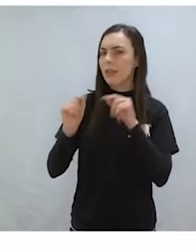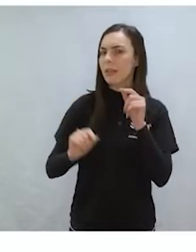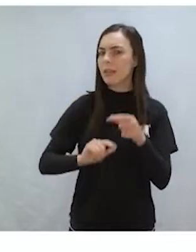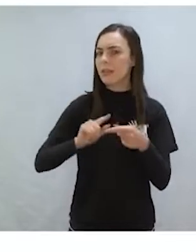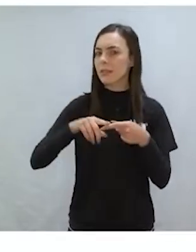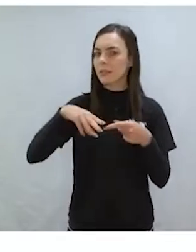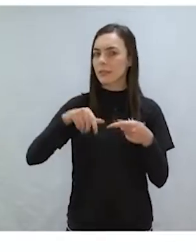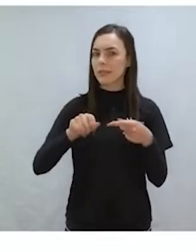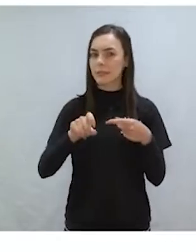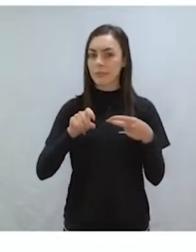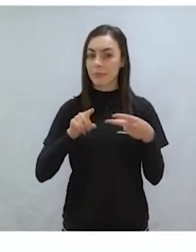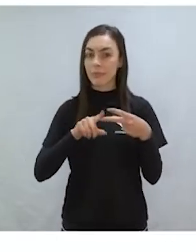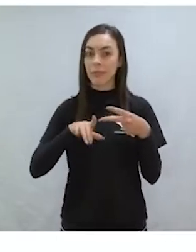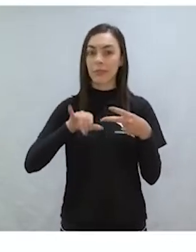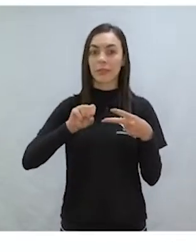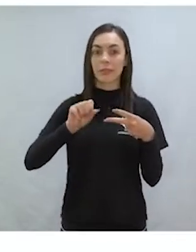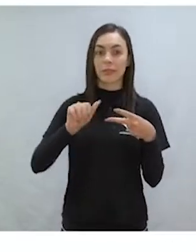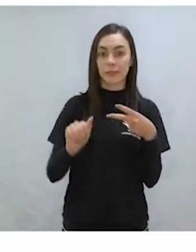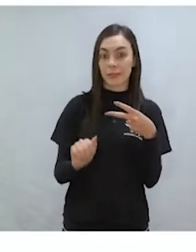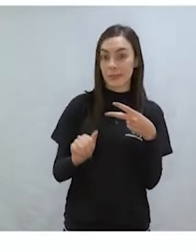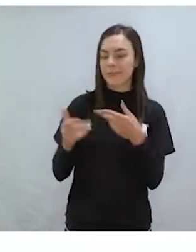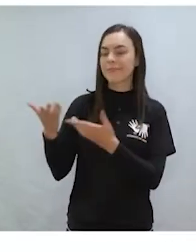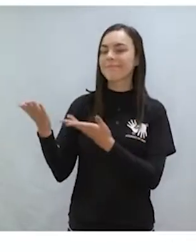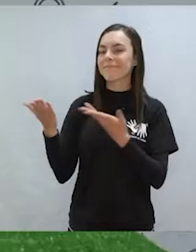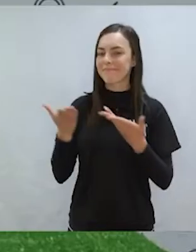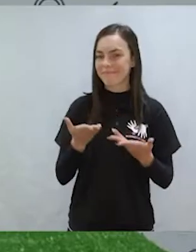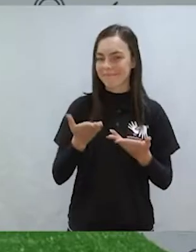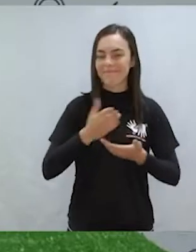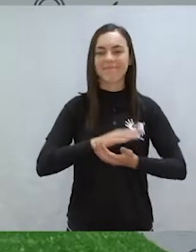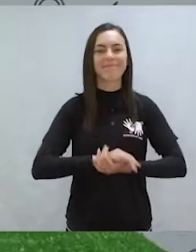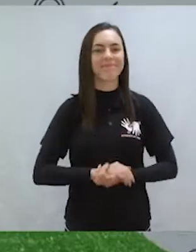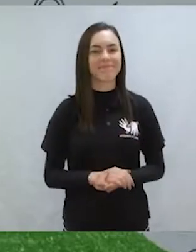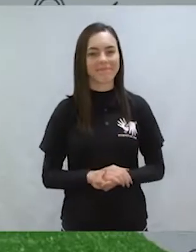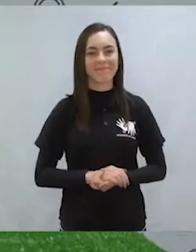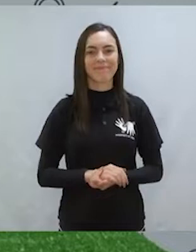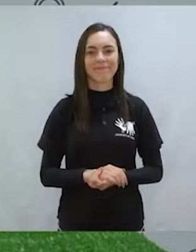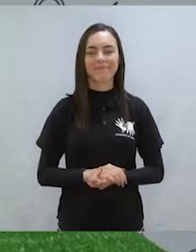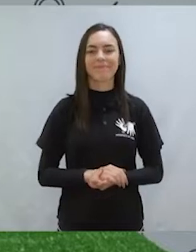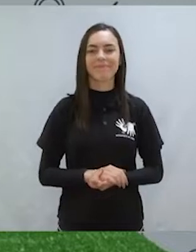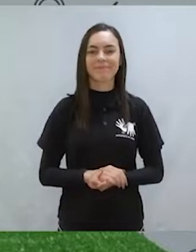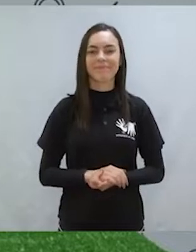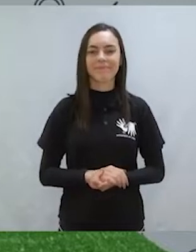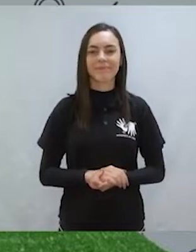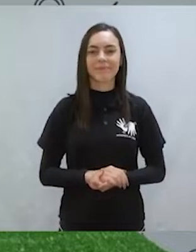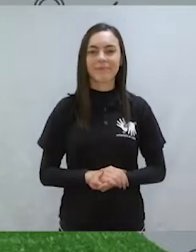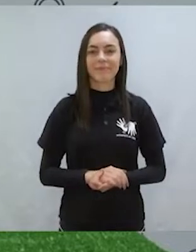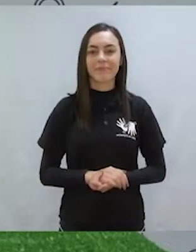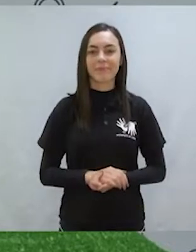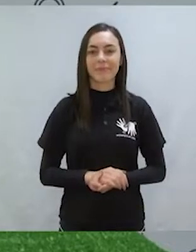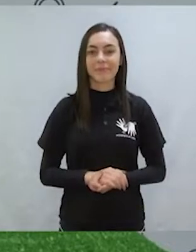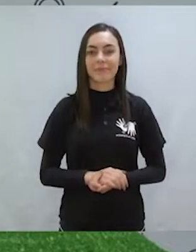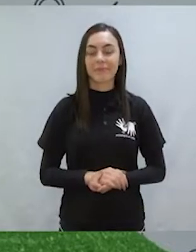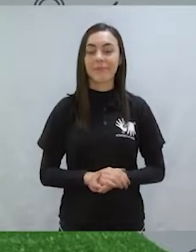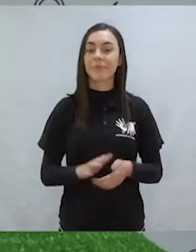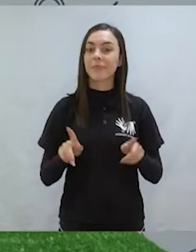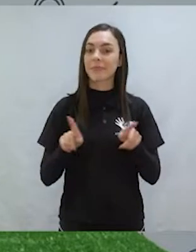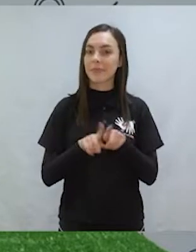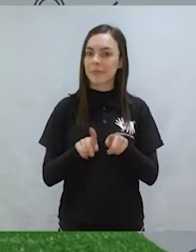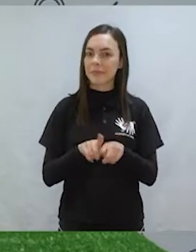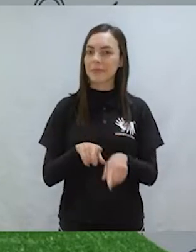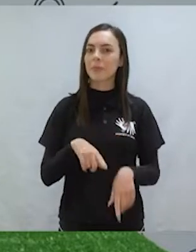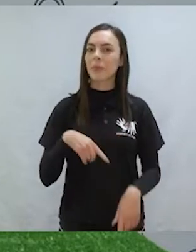e veio a Isa. Ah, então sejam bem-vindos vocês. E vamos